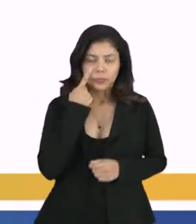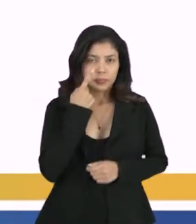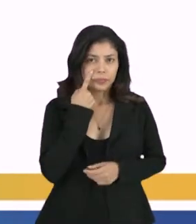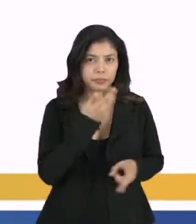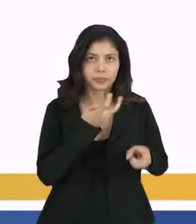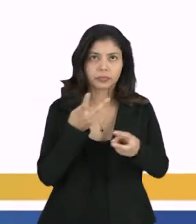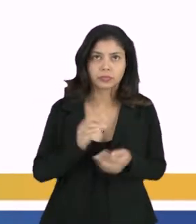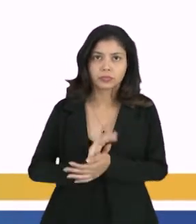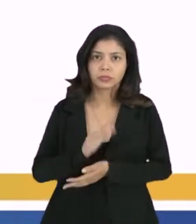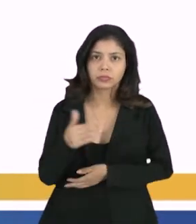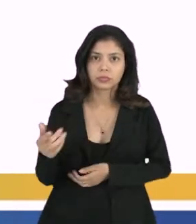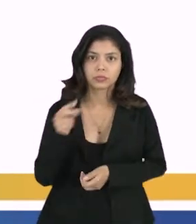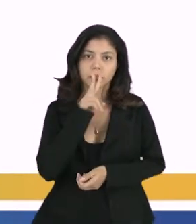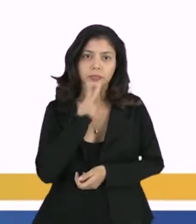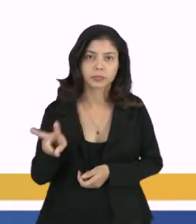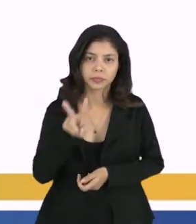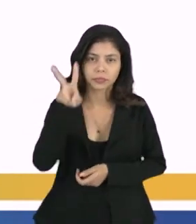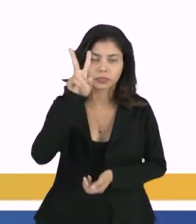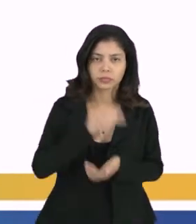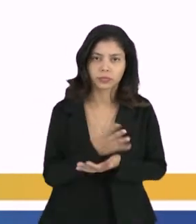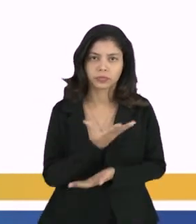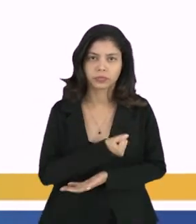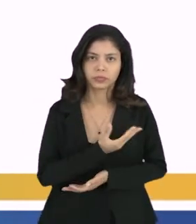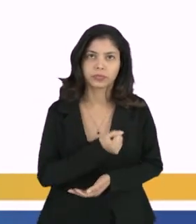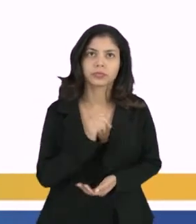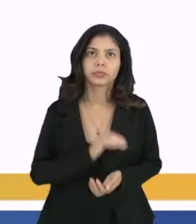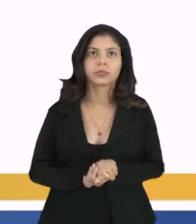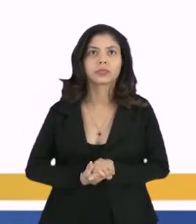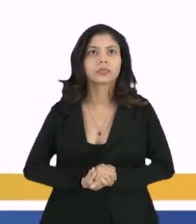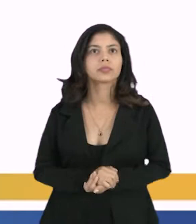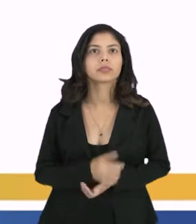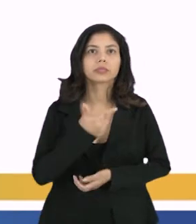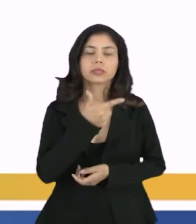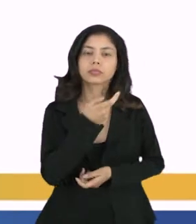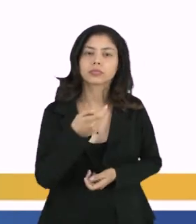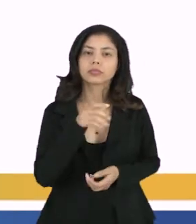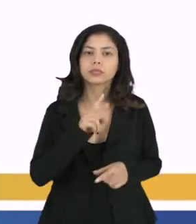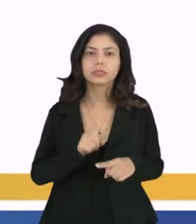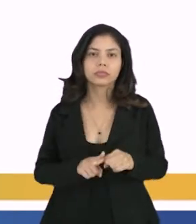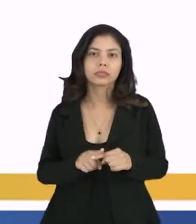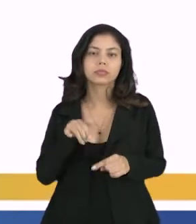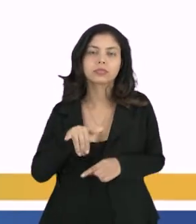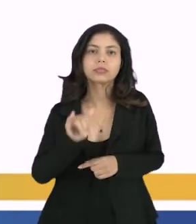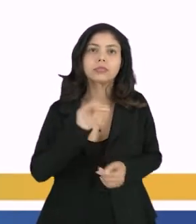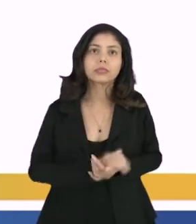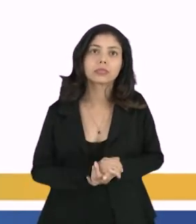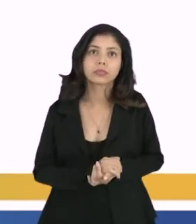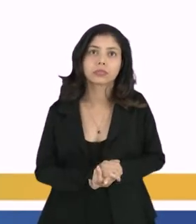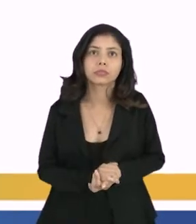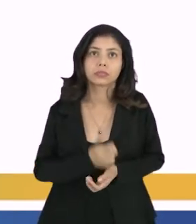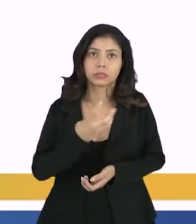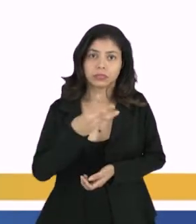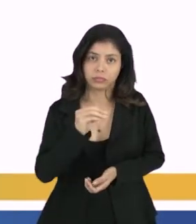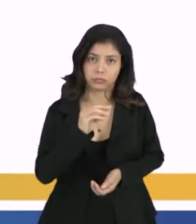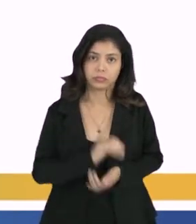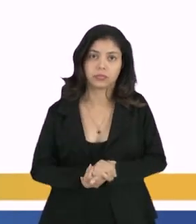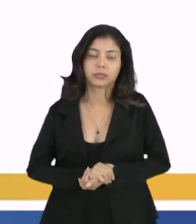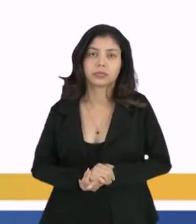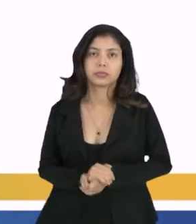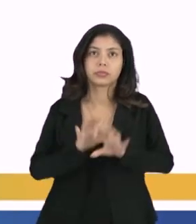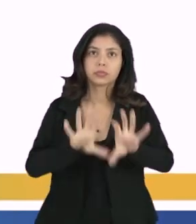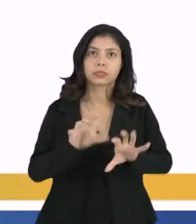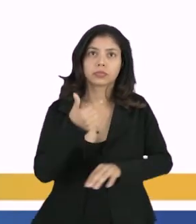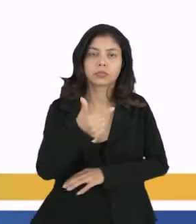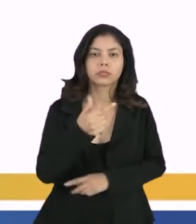Observe, quando você calcula o valor numérico dessa expressão 2x mais y para x igual a menos 5 e y igual a 30,